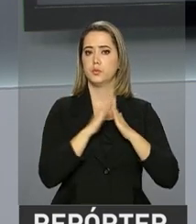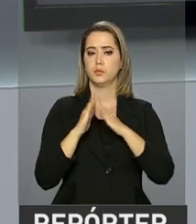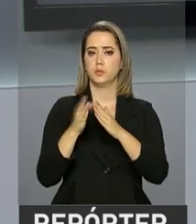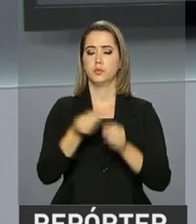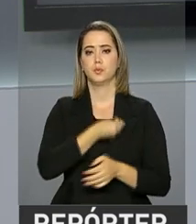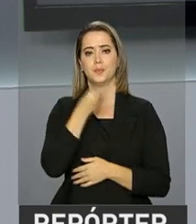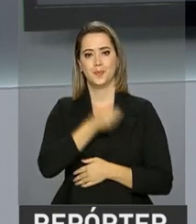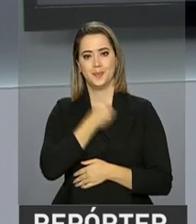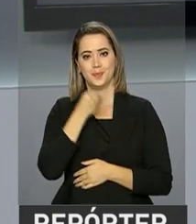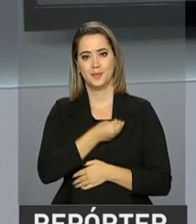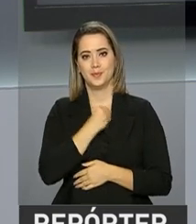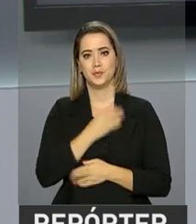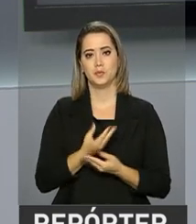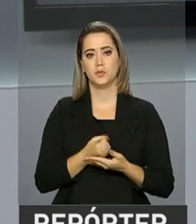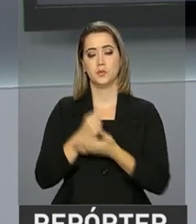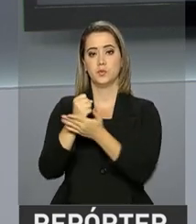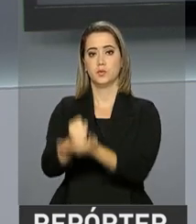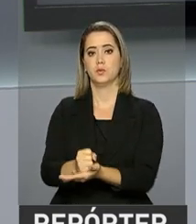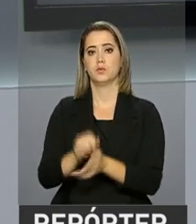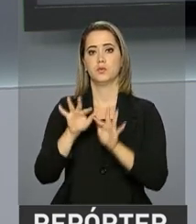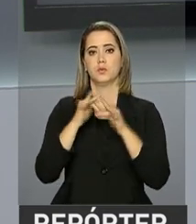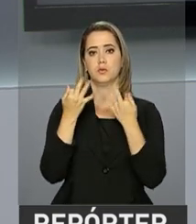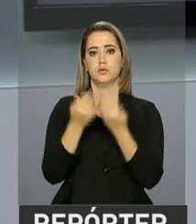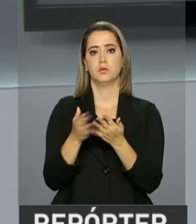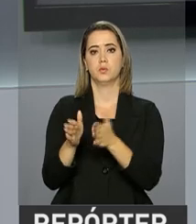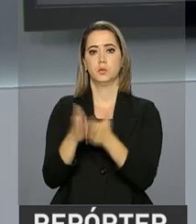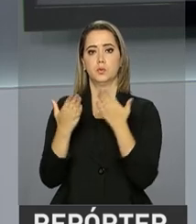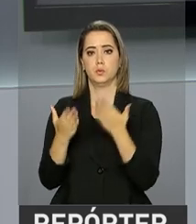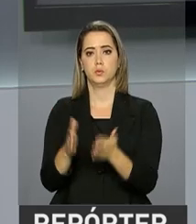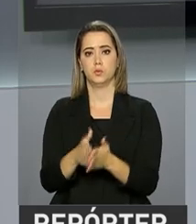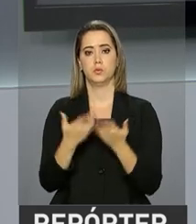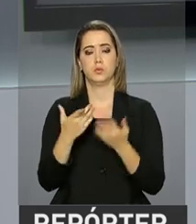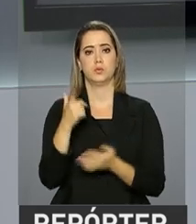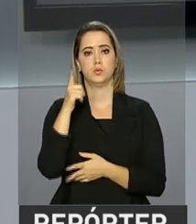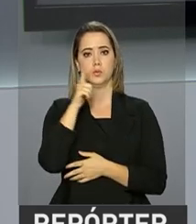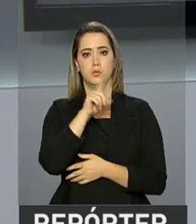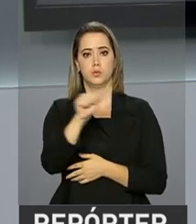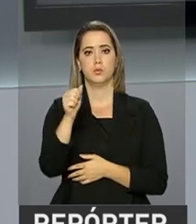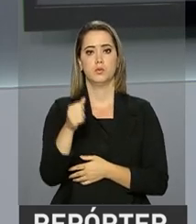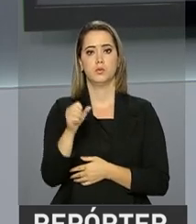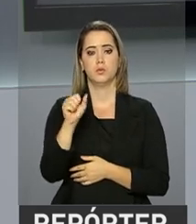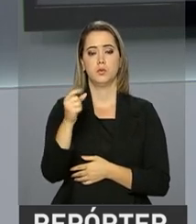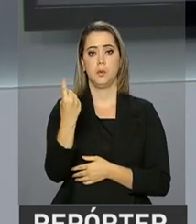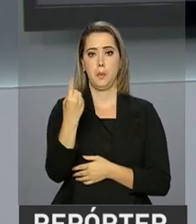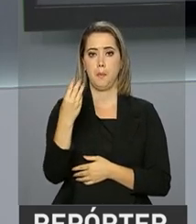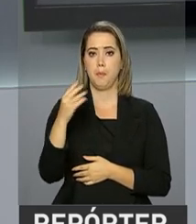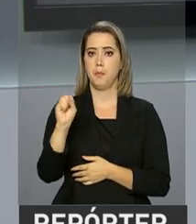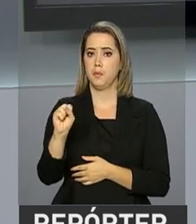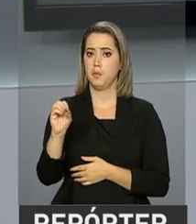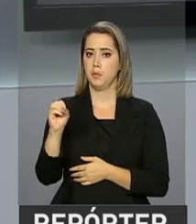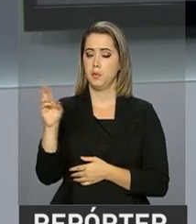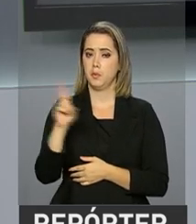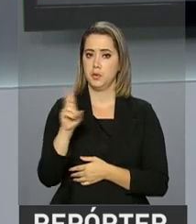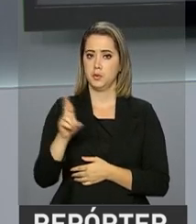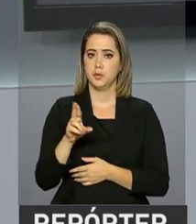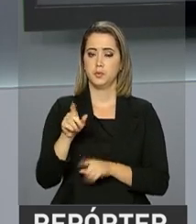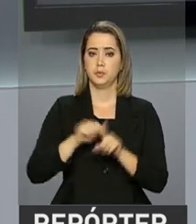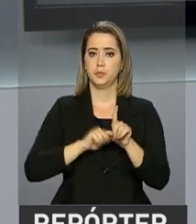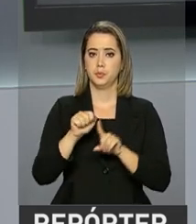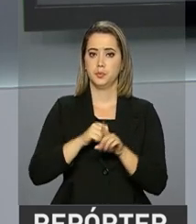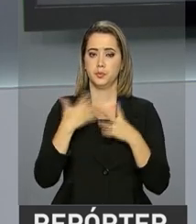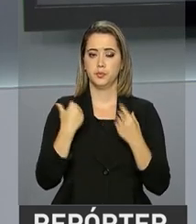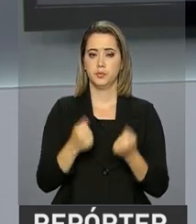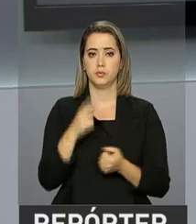moradias do Minha Casa Minha Vida, que vão ser destinadas às famílias de baixa renda, que ganham até R$ 1.800 por mês.